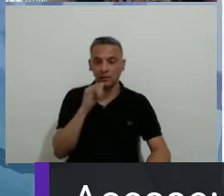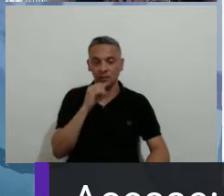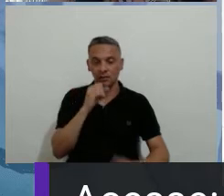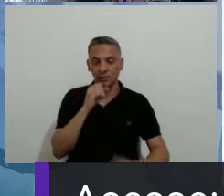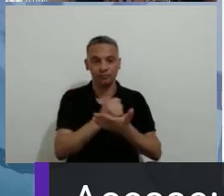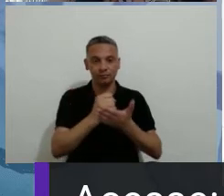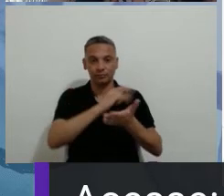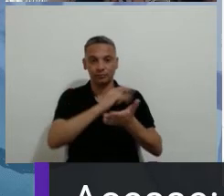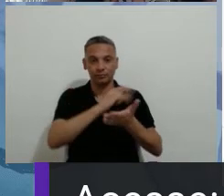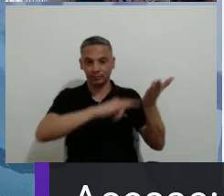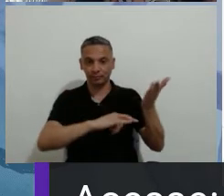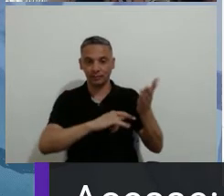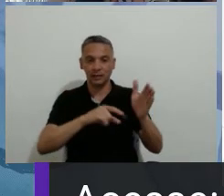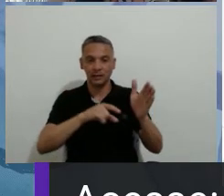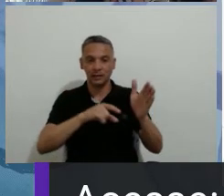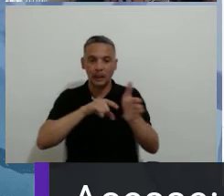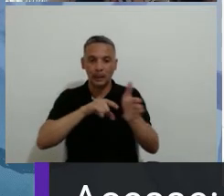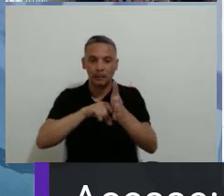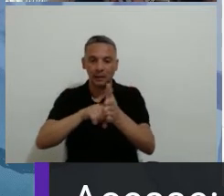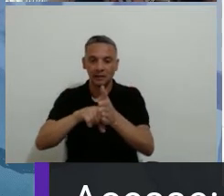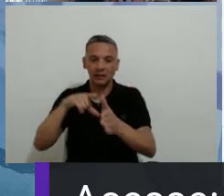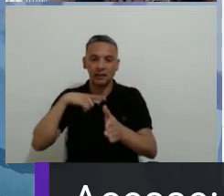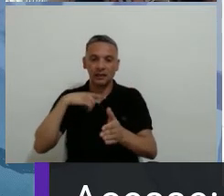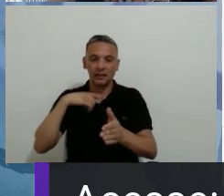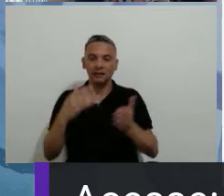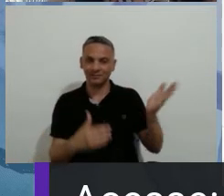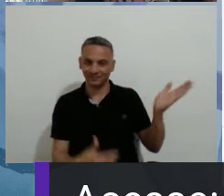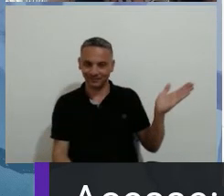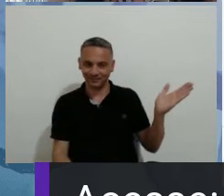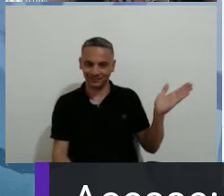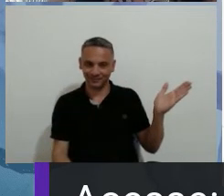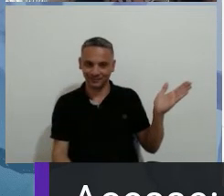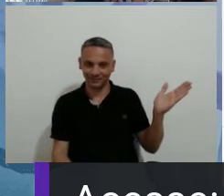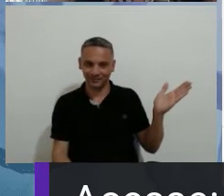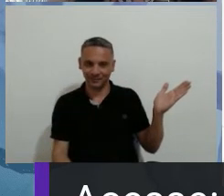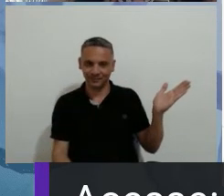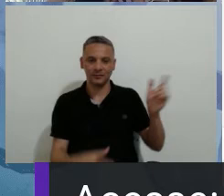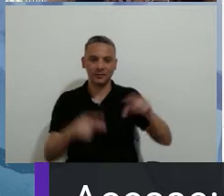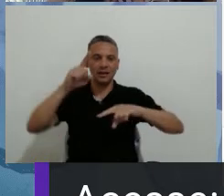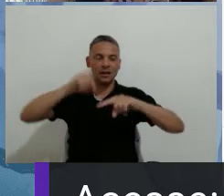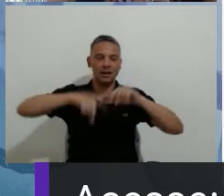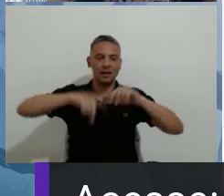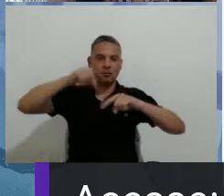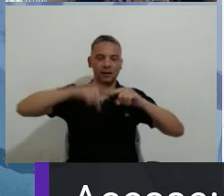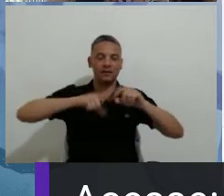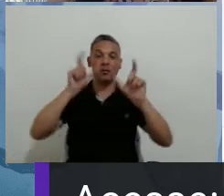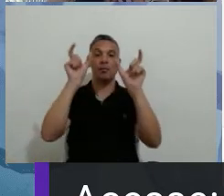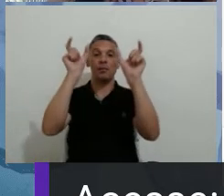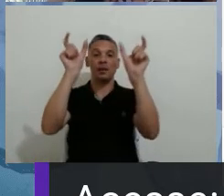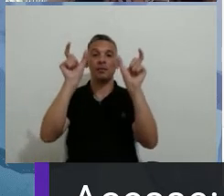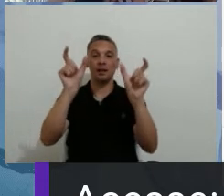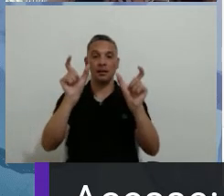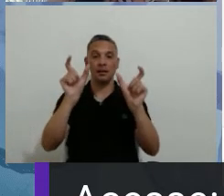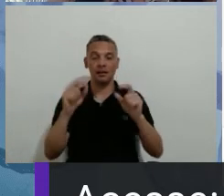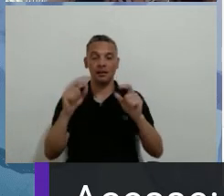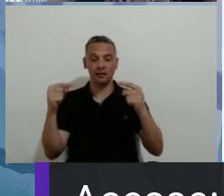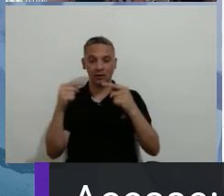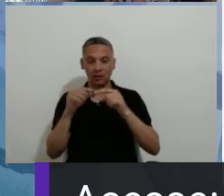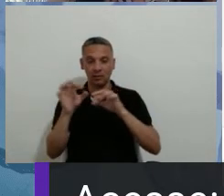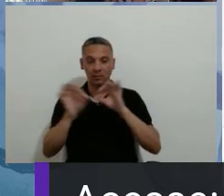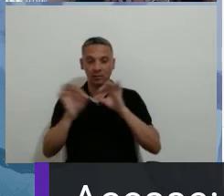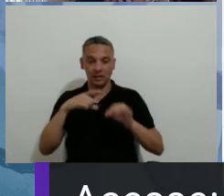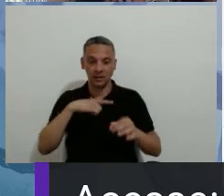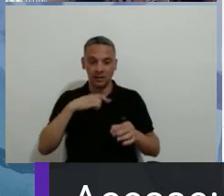pesquisar, nós temos os materiais do Observa, que tem a palavra-chave de registro civil no